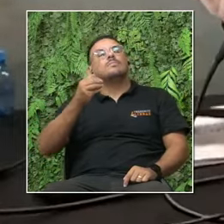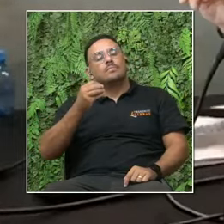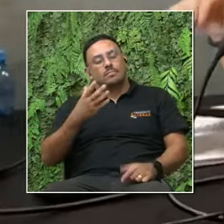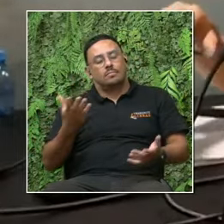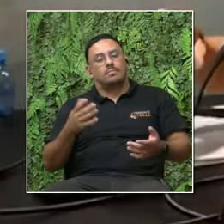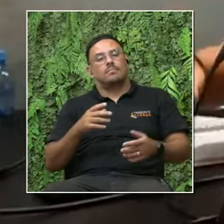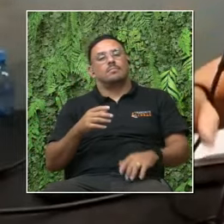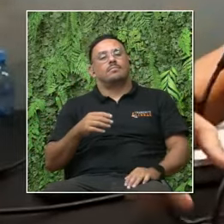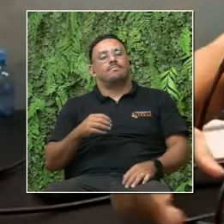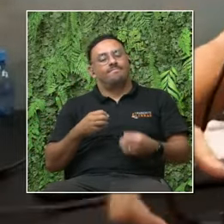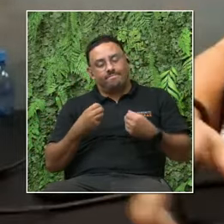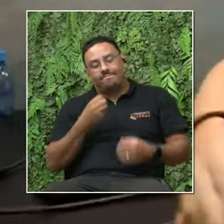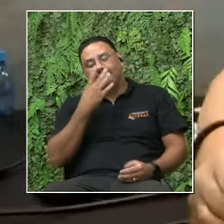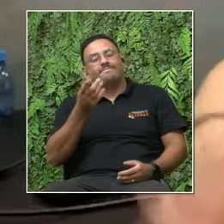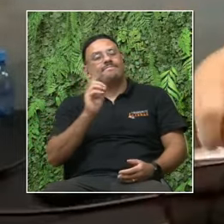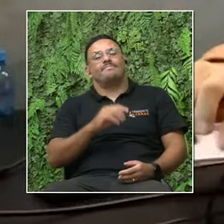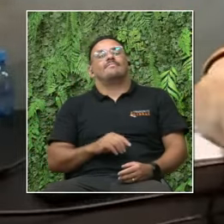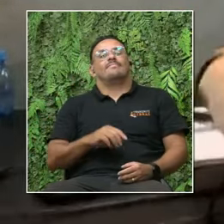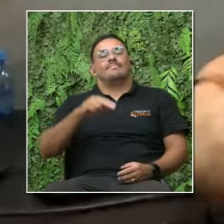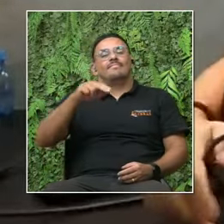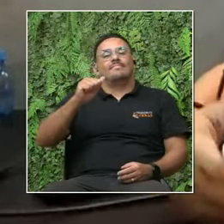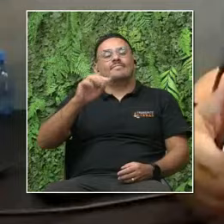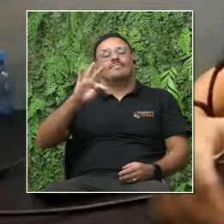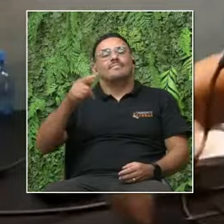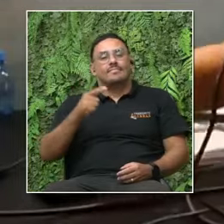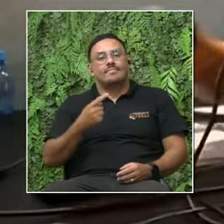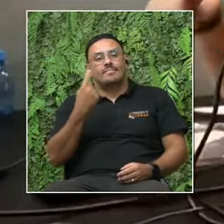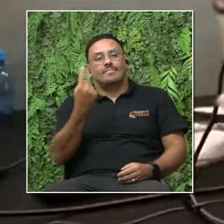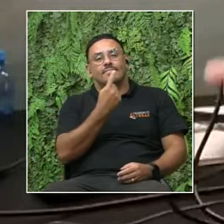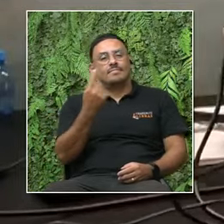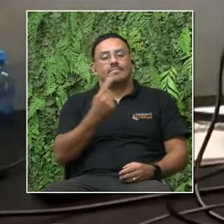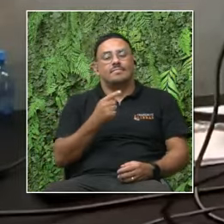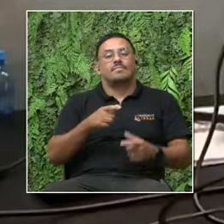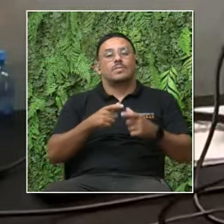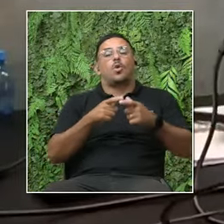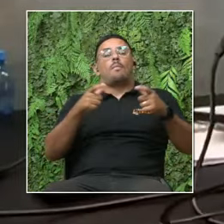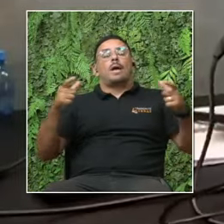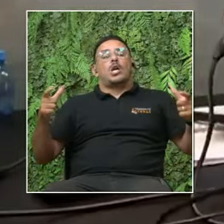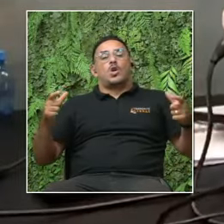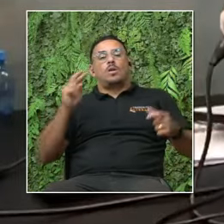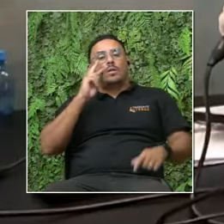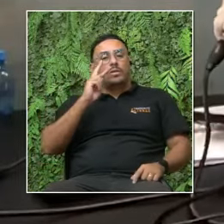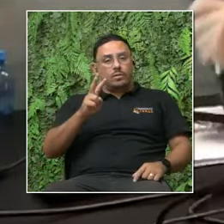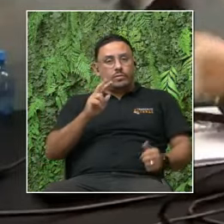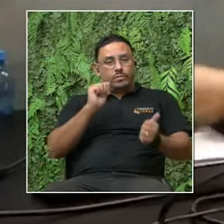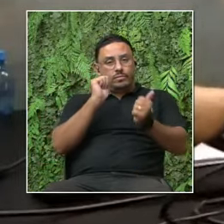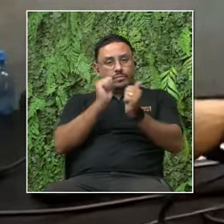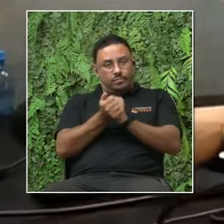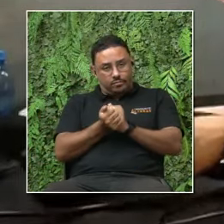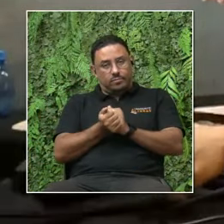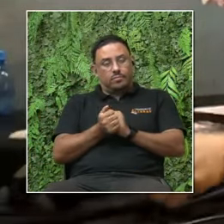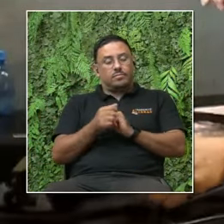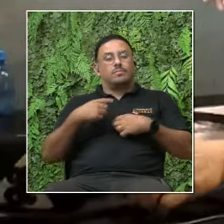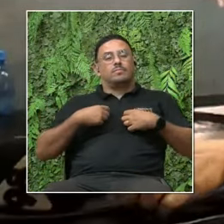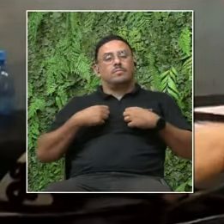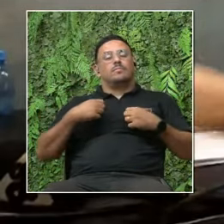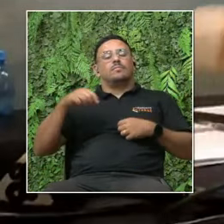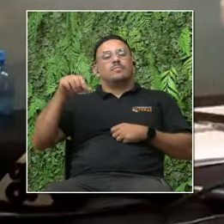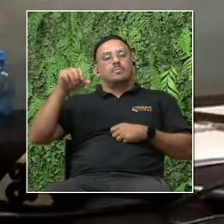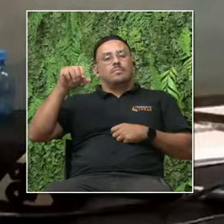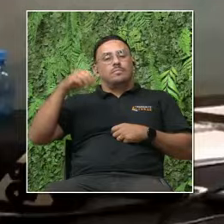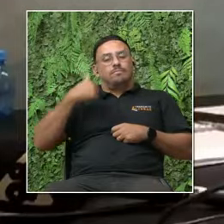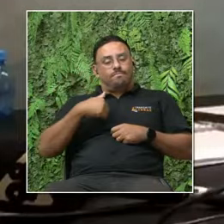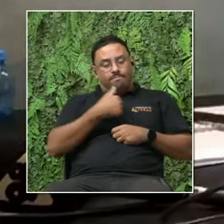sacanagem com velho aí nao e Ronaldinho num vídeo só para mim Ronaldinho o maior que eu vi jogar com a camisa do Atlético viu Bob o maior foi